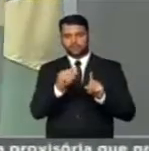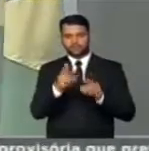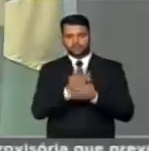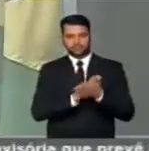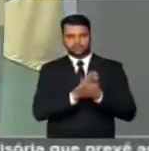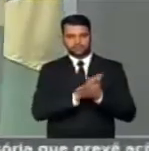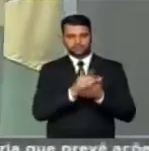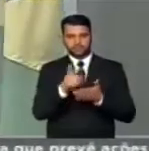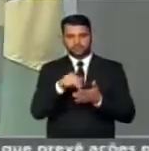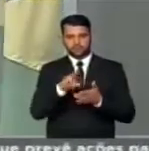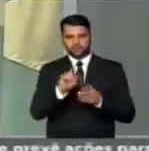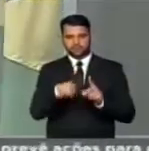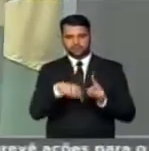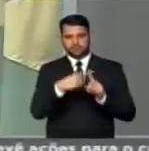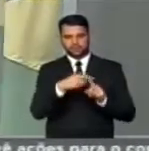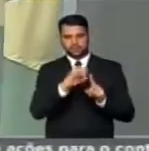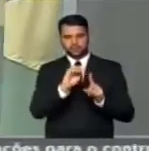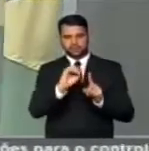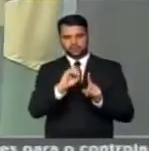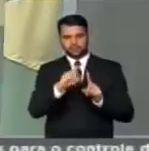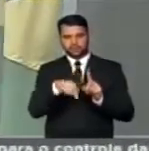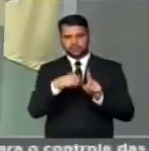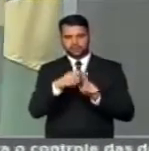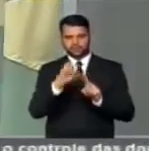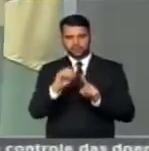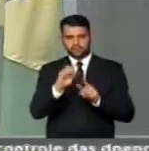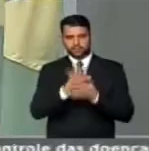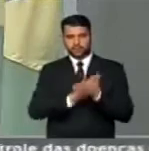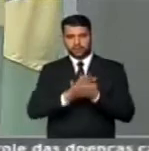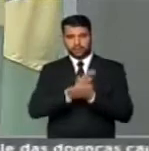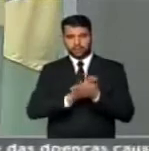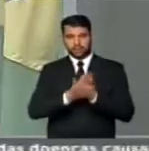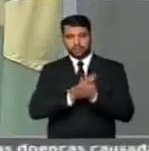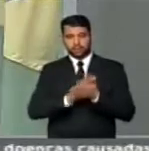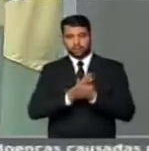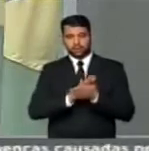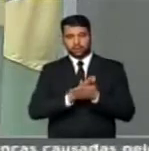meta, vai dobrar. É zero igual a zero, é nada. Esse